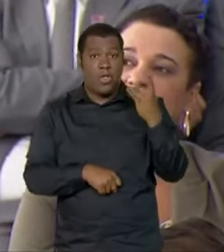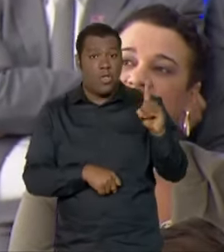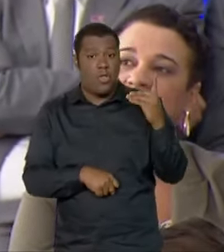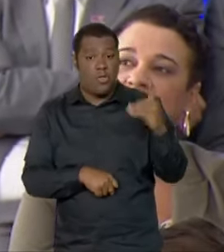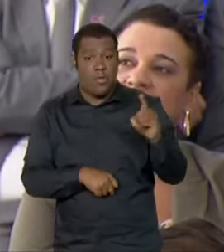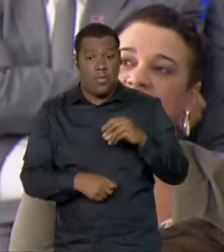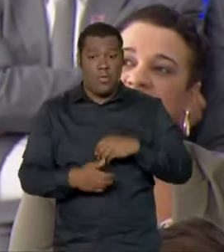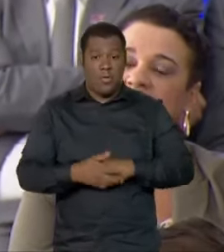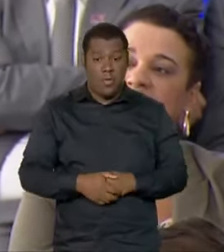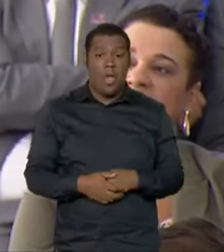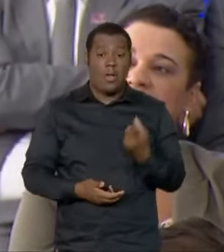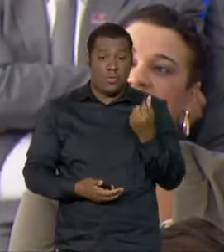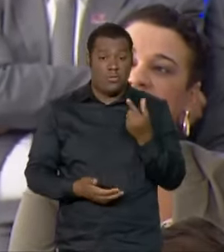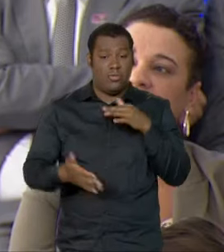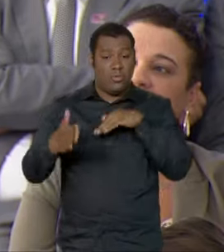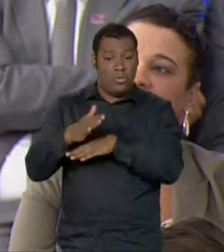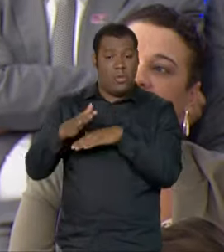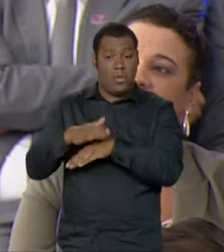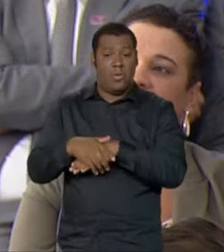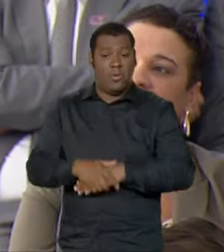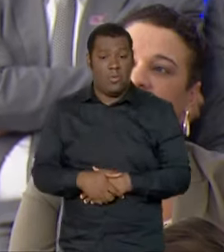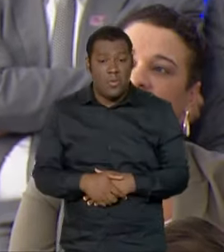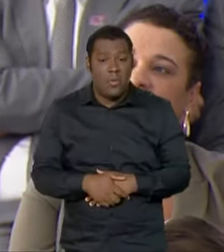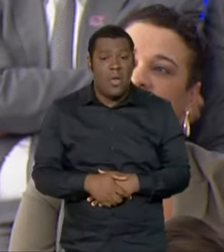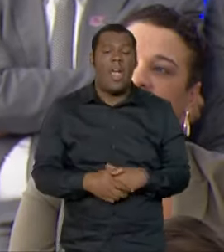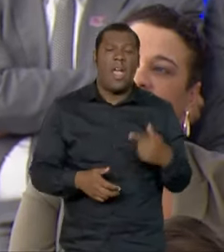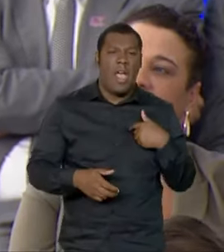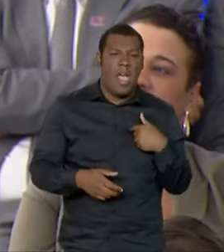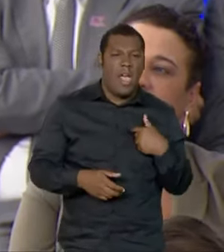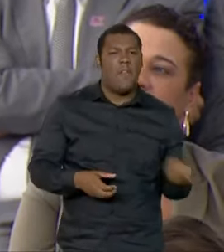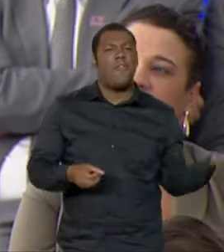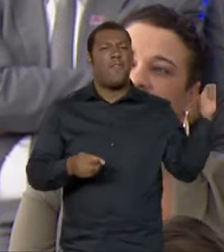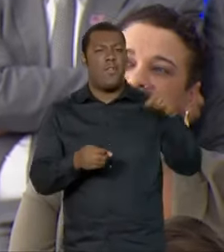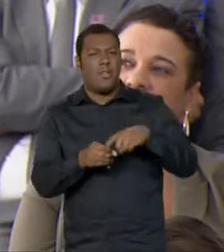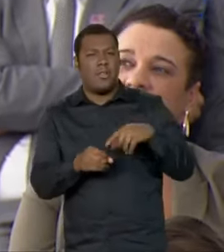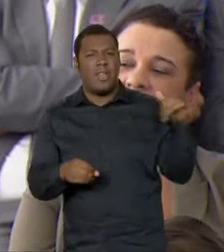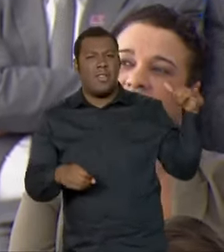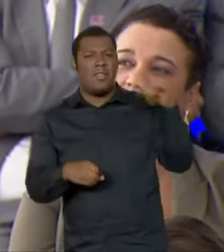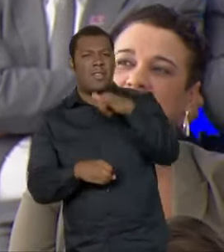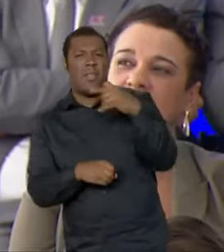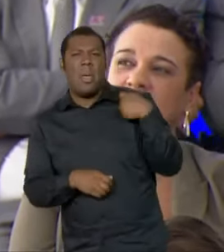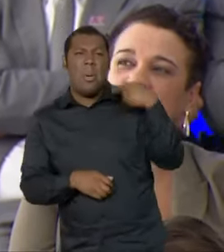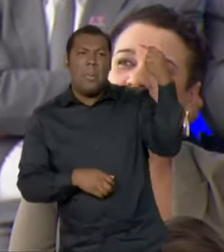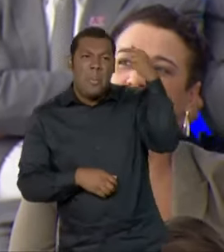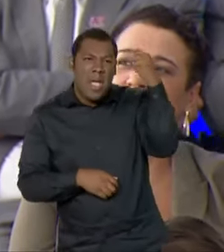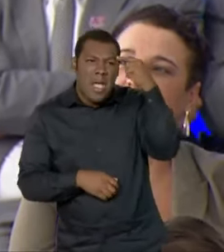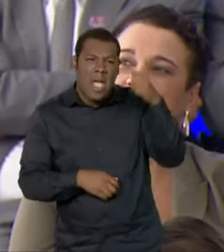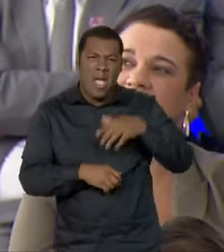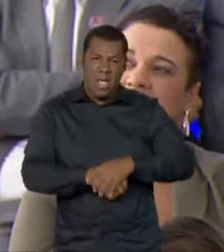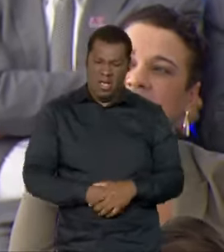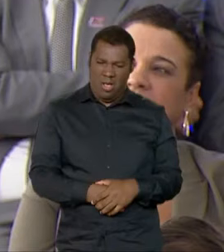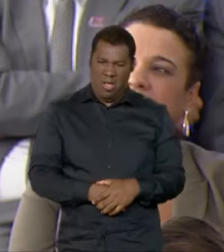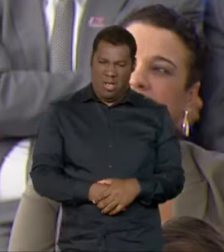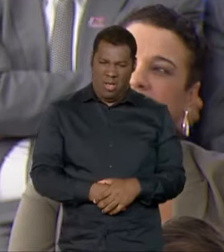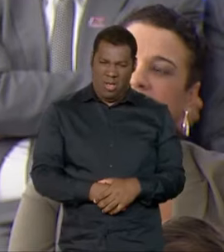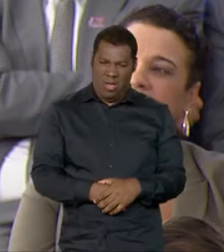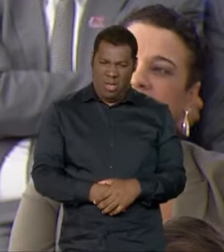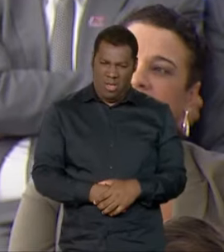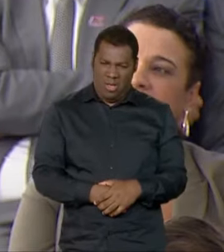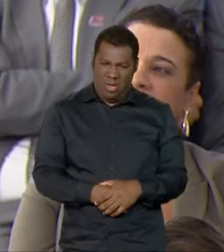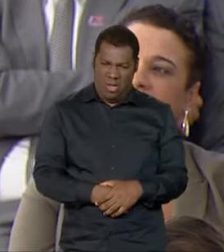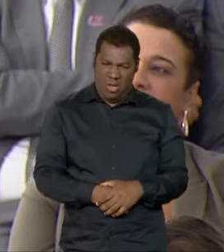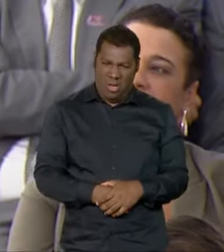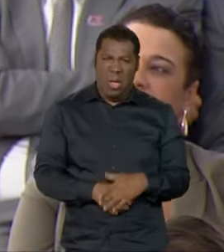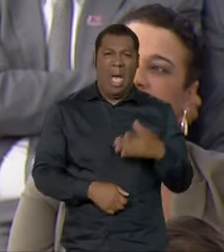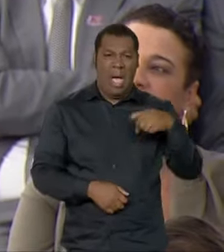bilhões de dólares de reserva. E eu voltei no avião pensando, porra, o dia que o Brasil tiver 100 bilhões de dólares de reserva,